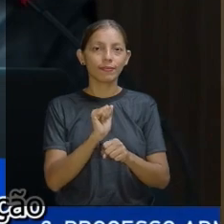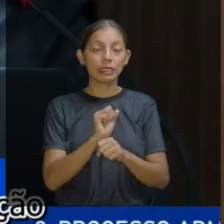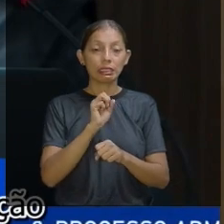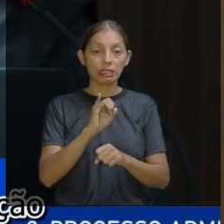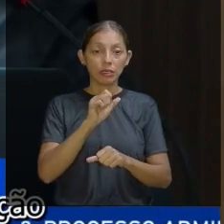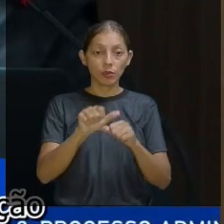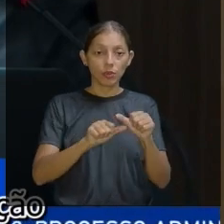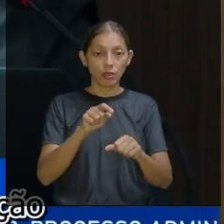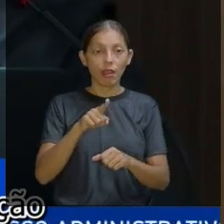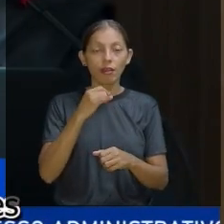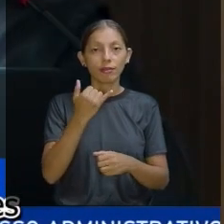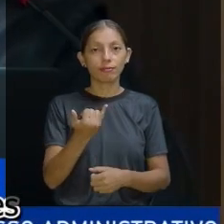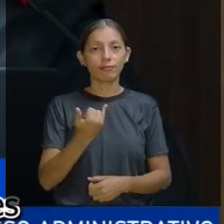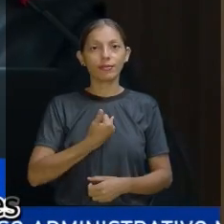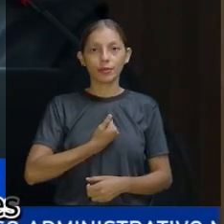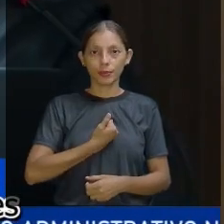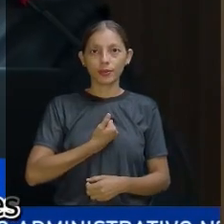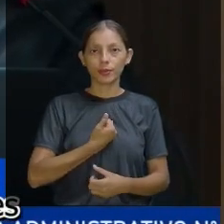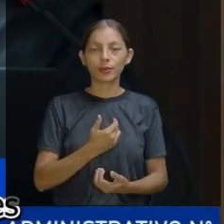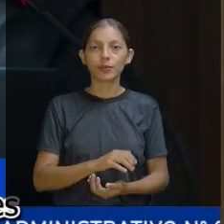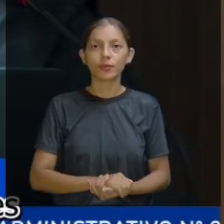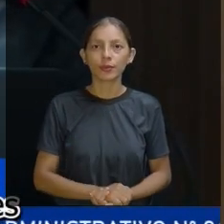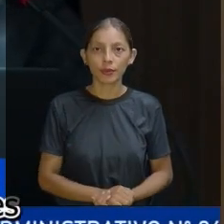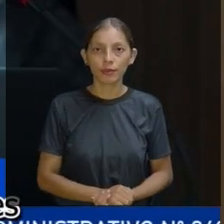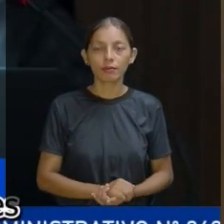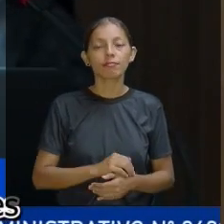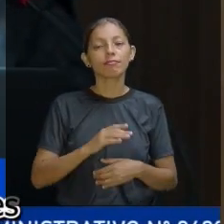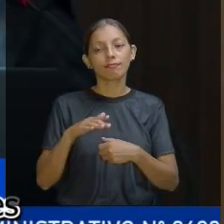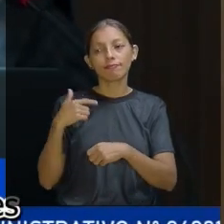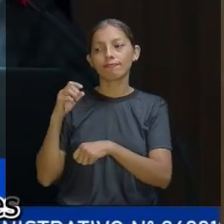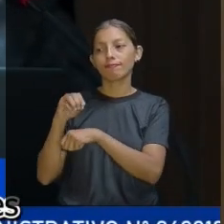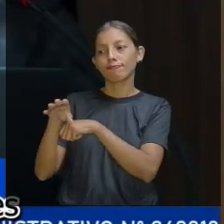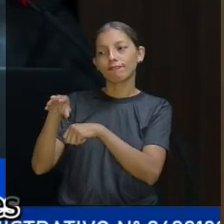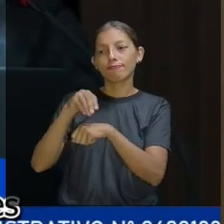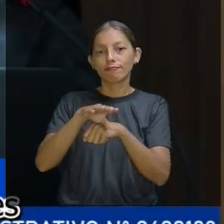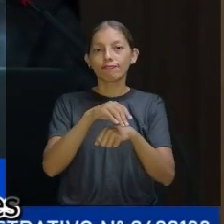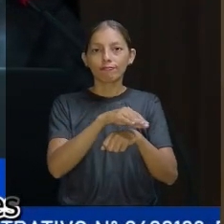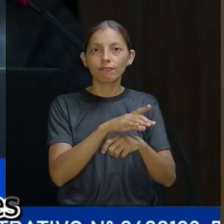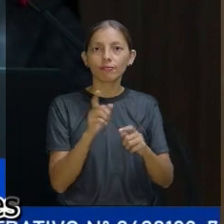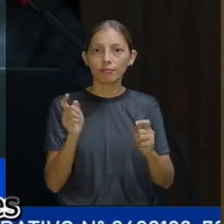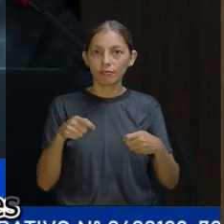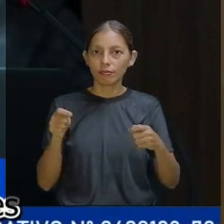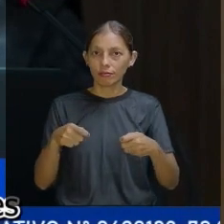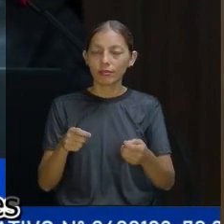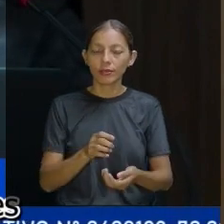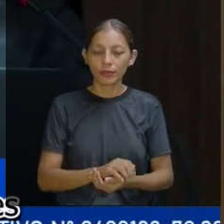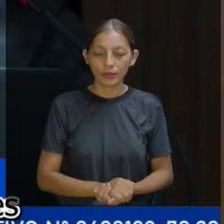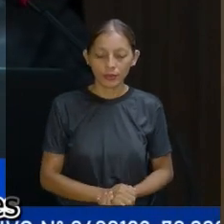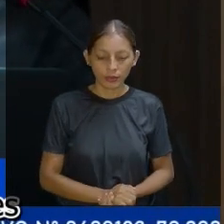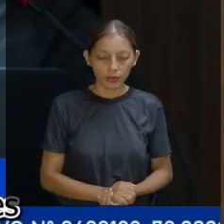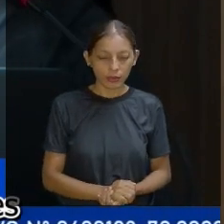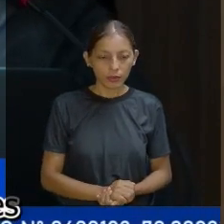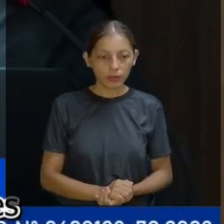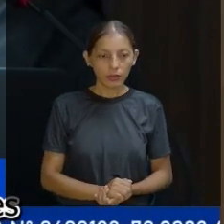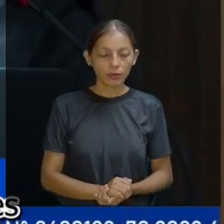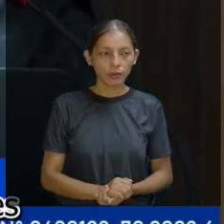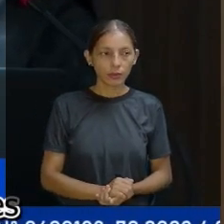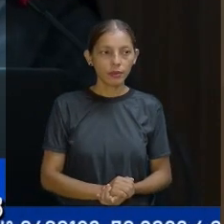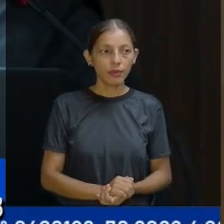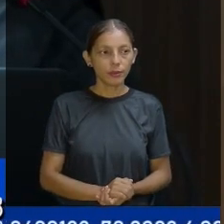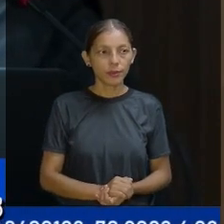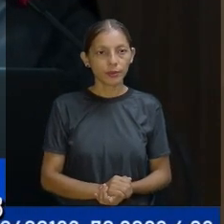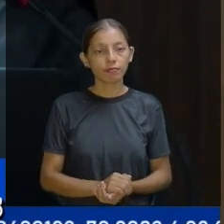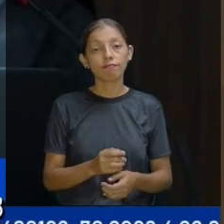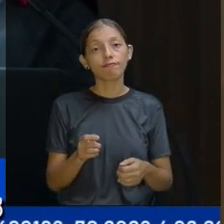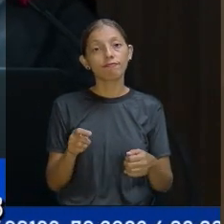às resoluções do TSE, passaremos para os nossos juízes e promotores eleitorais, e também alguma coisa em relação a fake